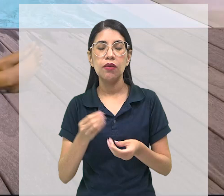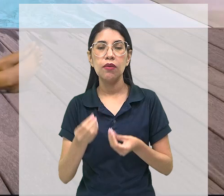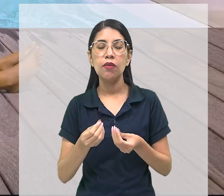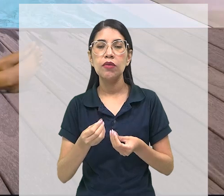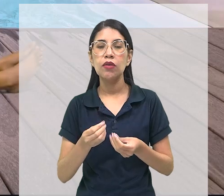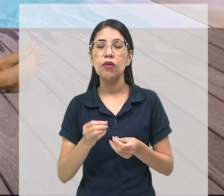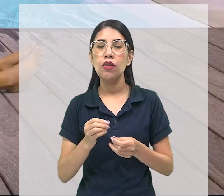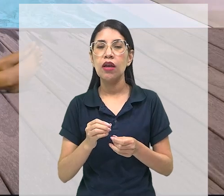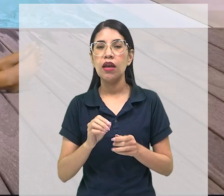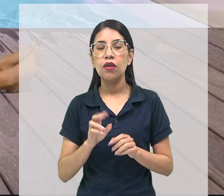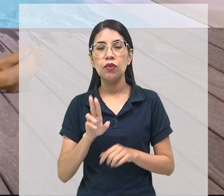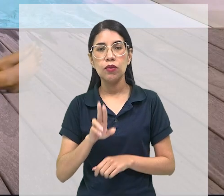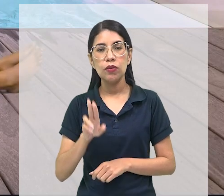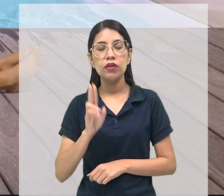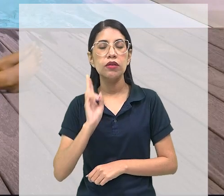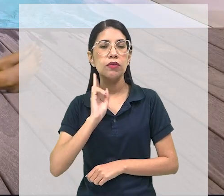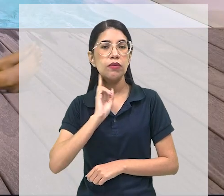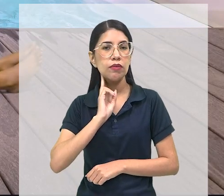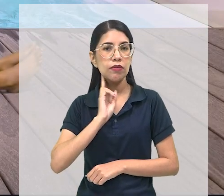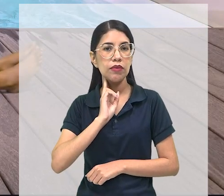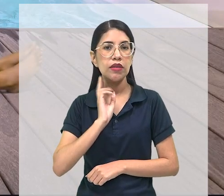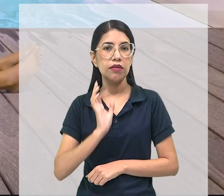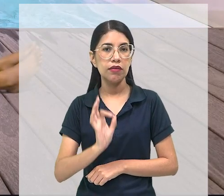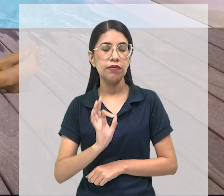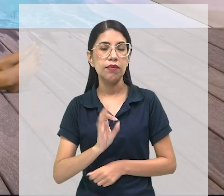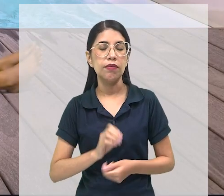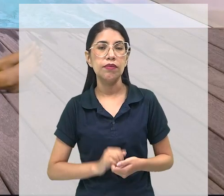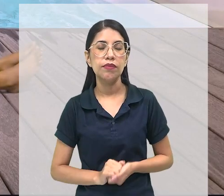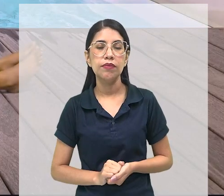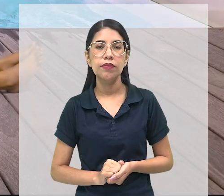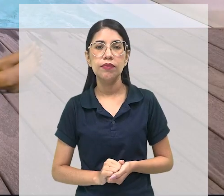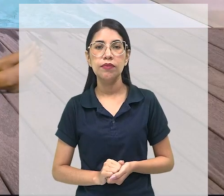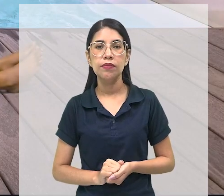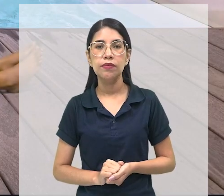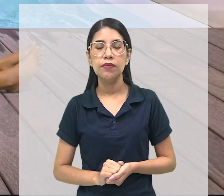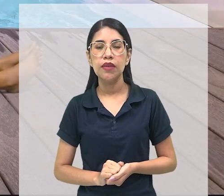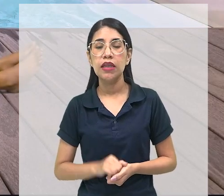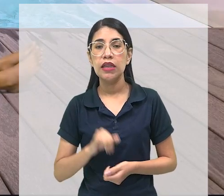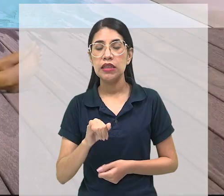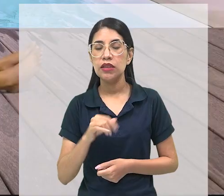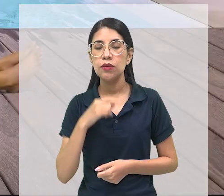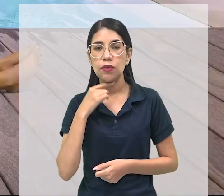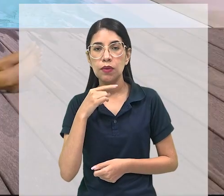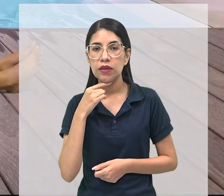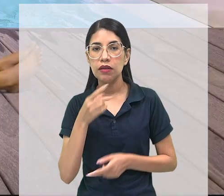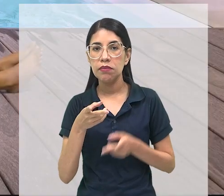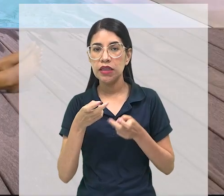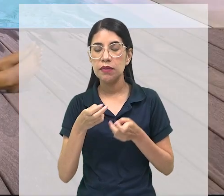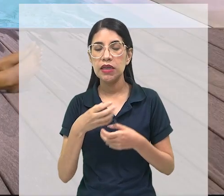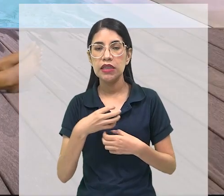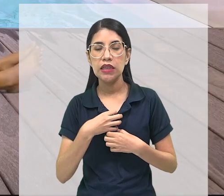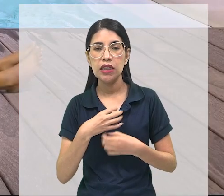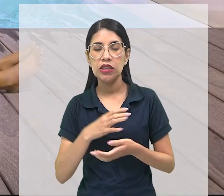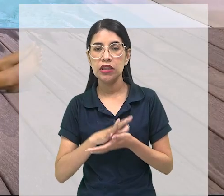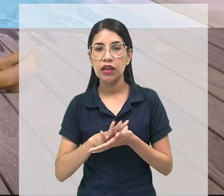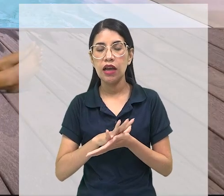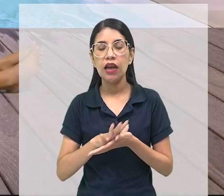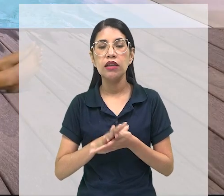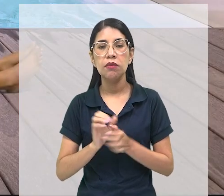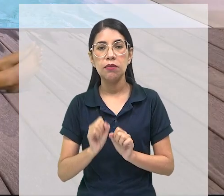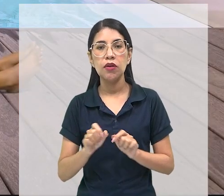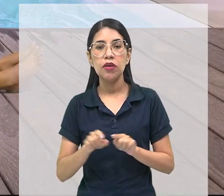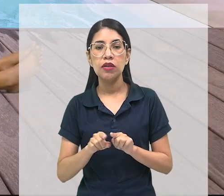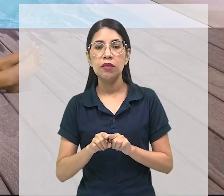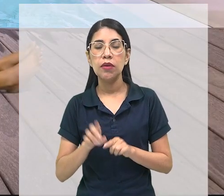toque com os 2 dedos aqui nessa artéria. Caso você não consiga identificar, pode ser usado também